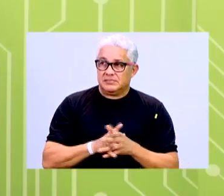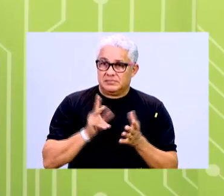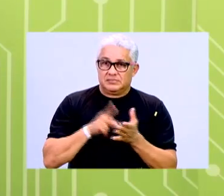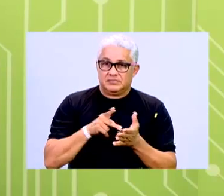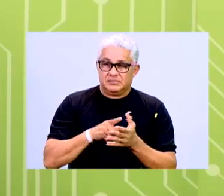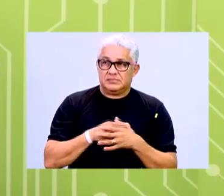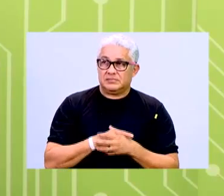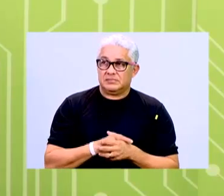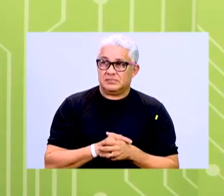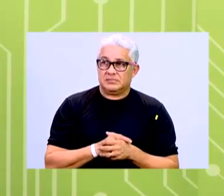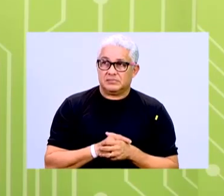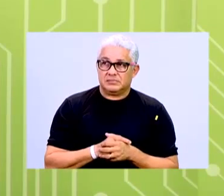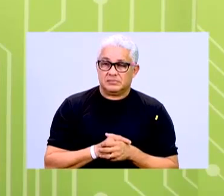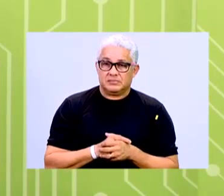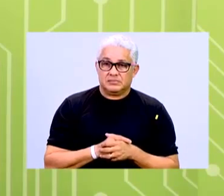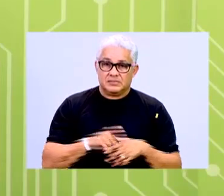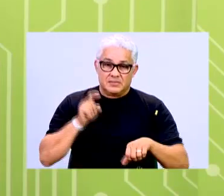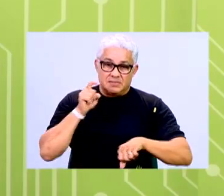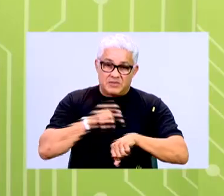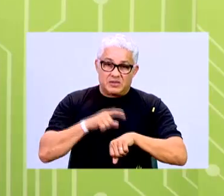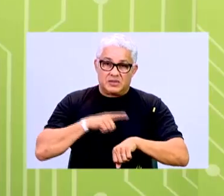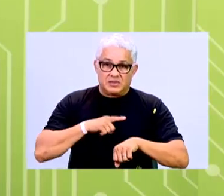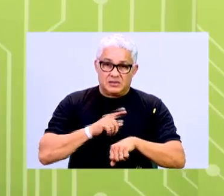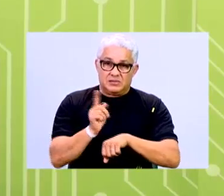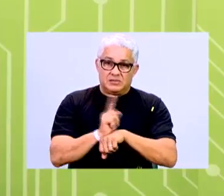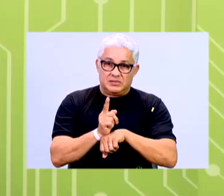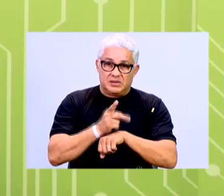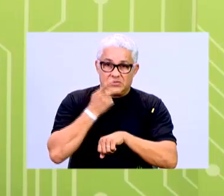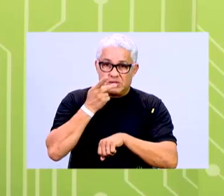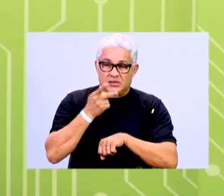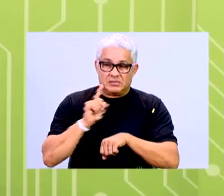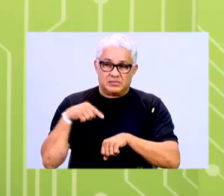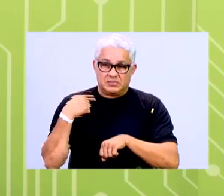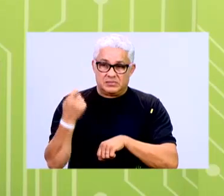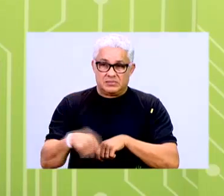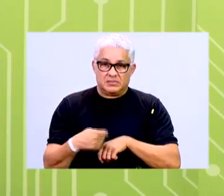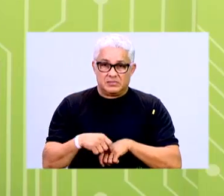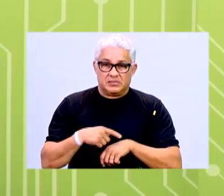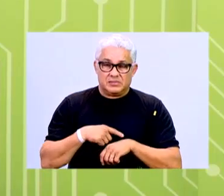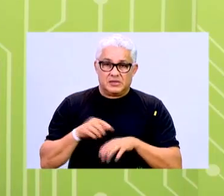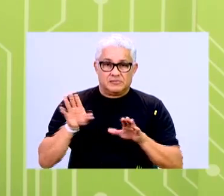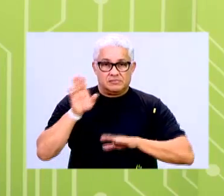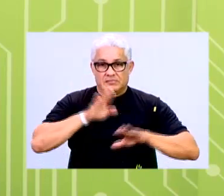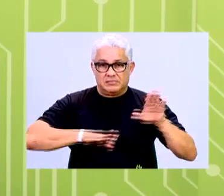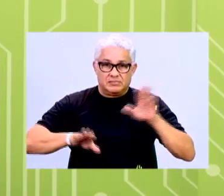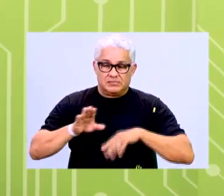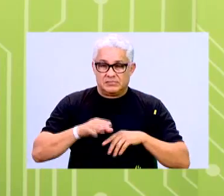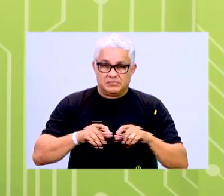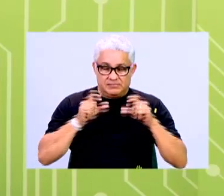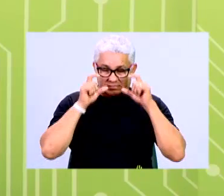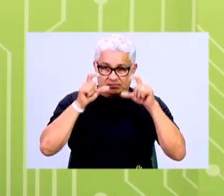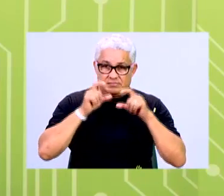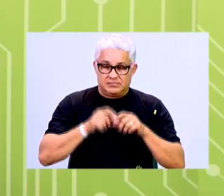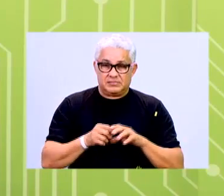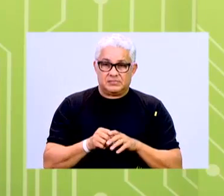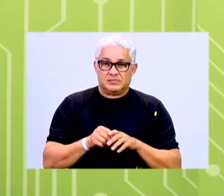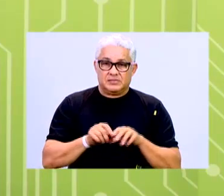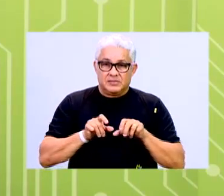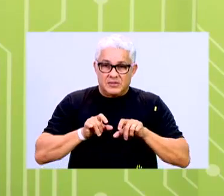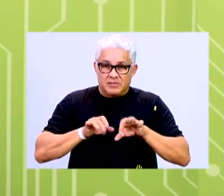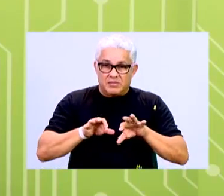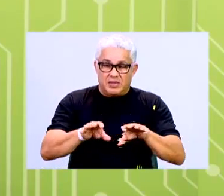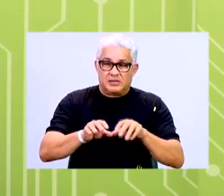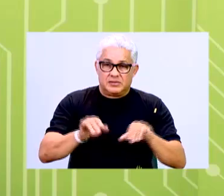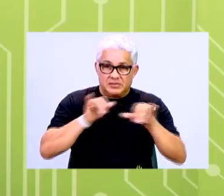realmente o momento em que está o gerente falando, em que nós temos que estar cuidando, prestando muita atenção nas saídas de informação que ele